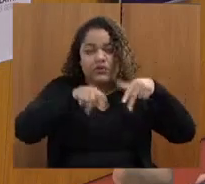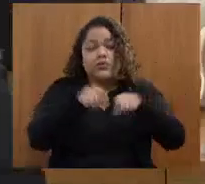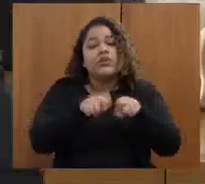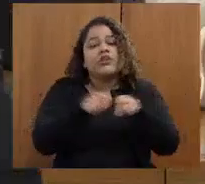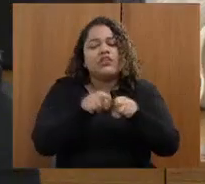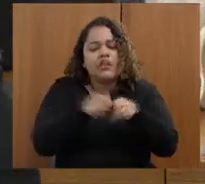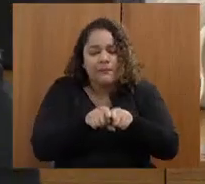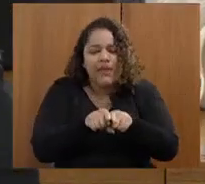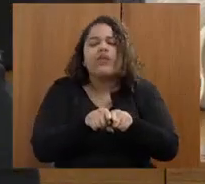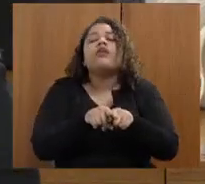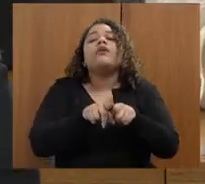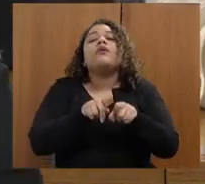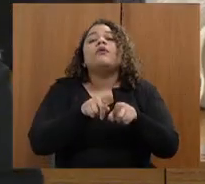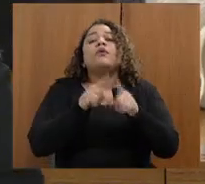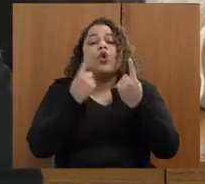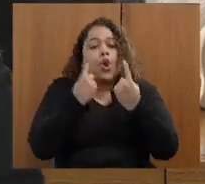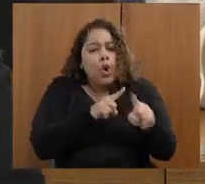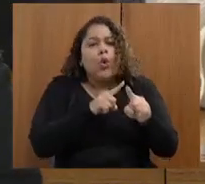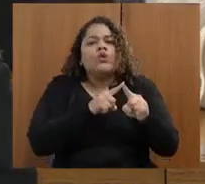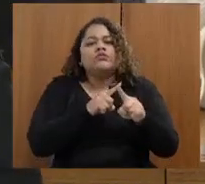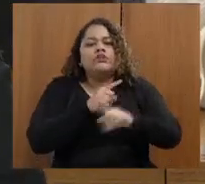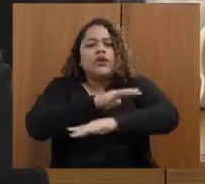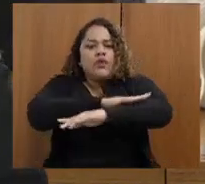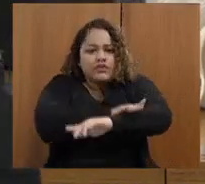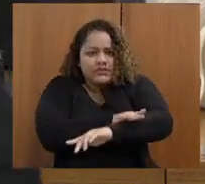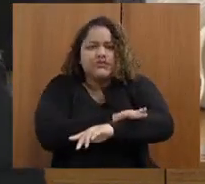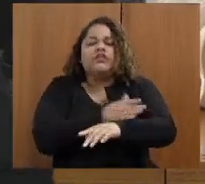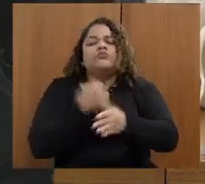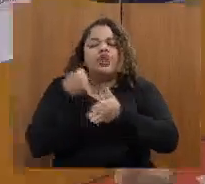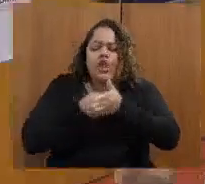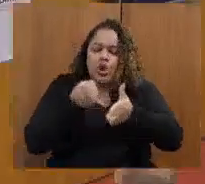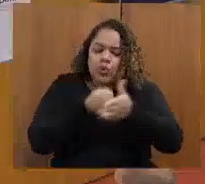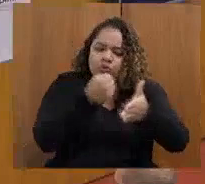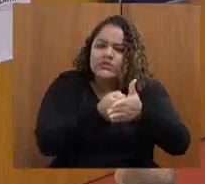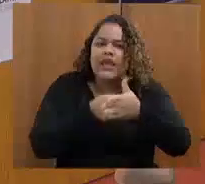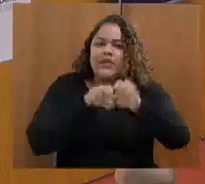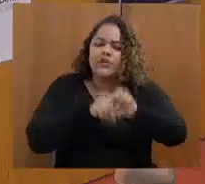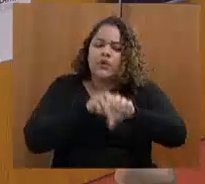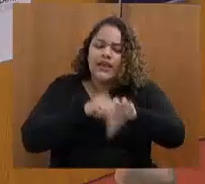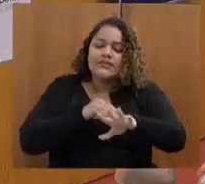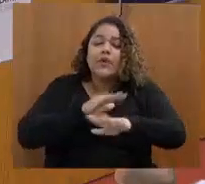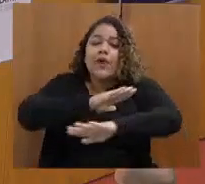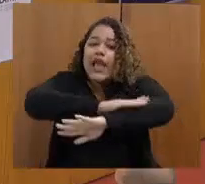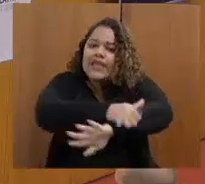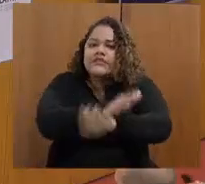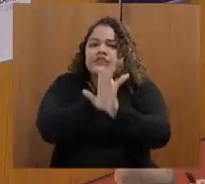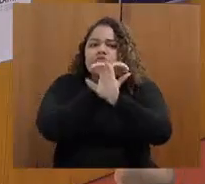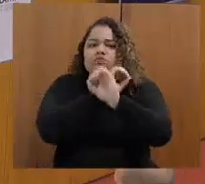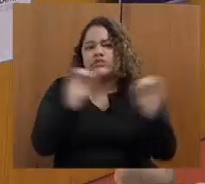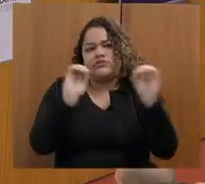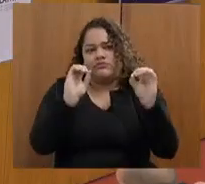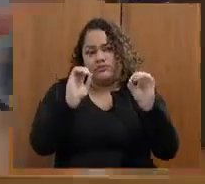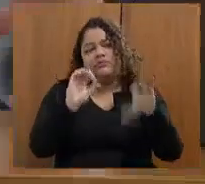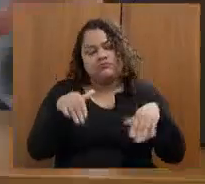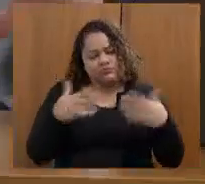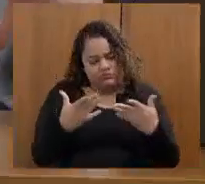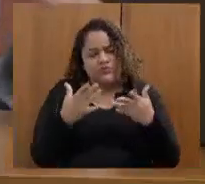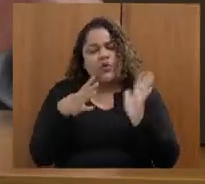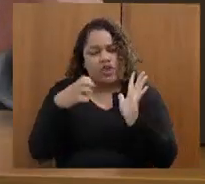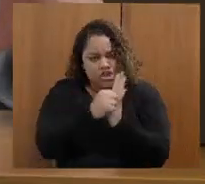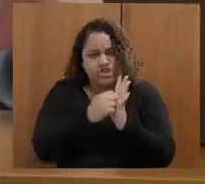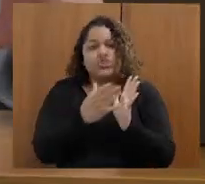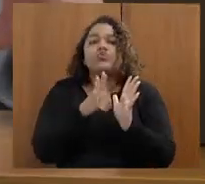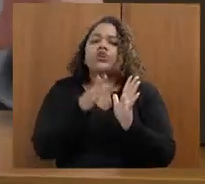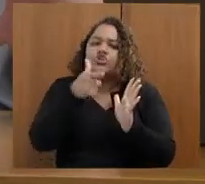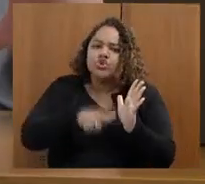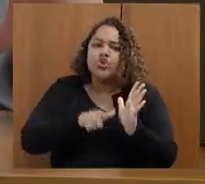de combater o racismo e de lutar por uma educação anti-racista então eu quero deixar esse registro pedindo mais uma vez